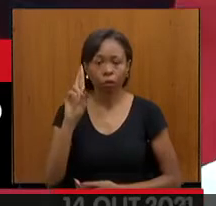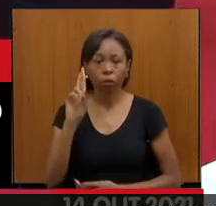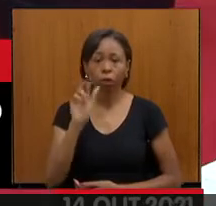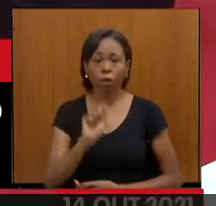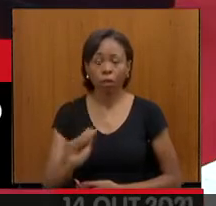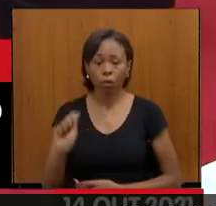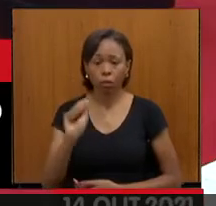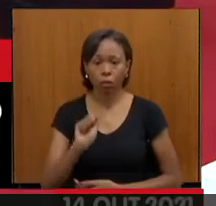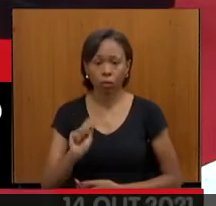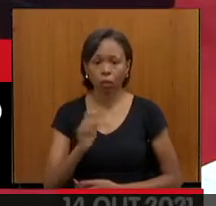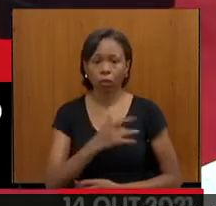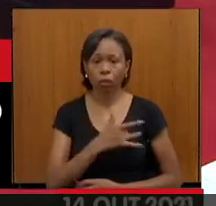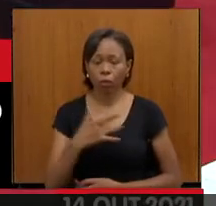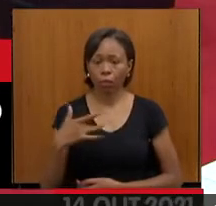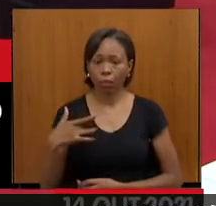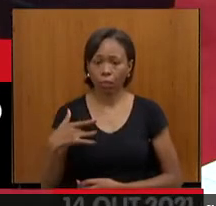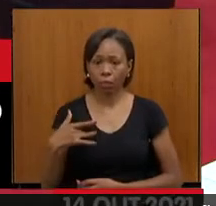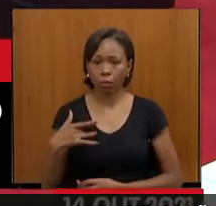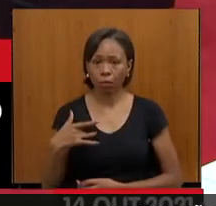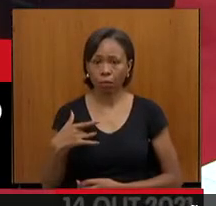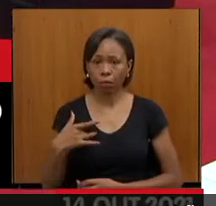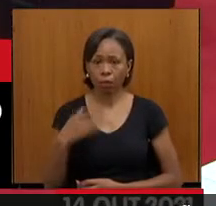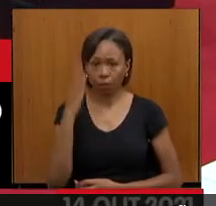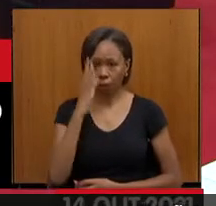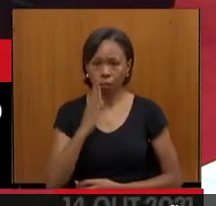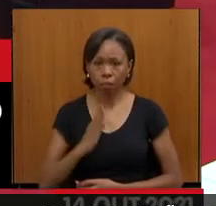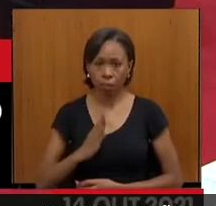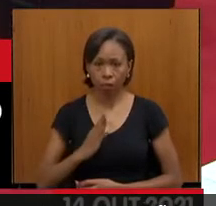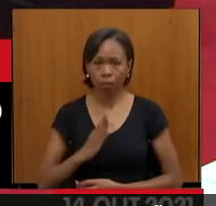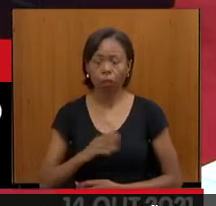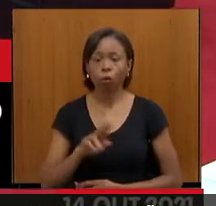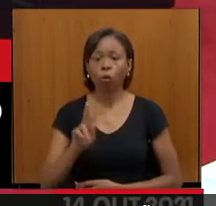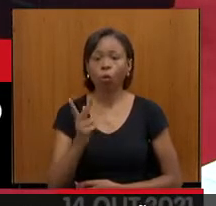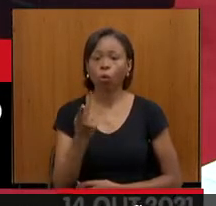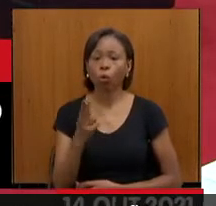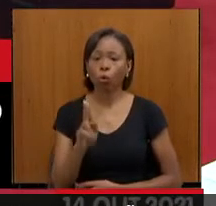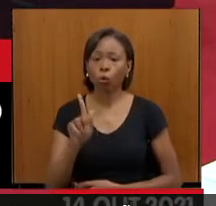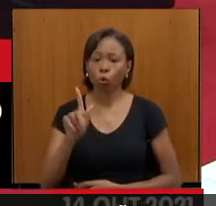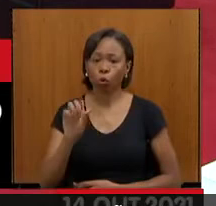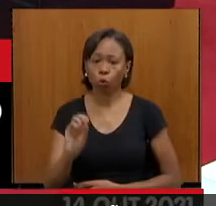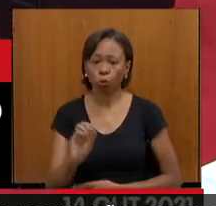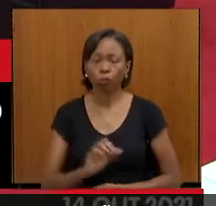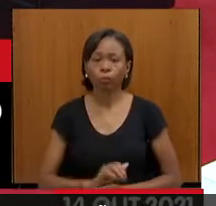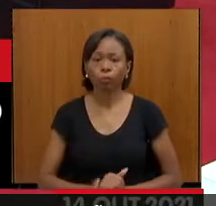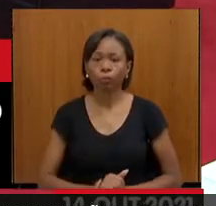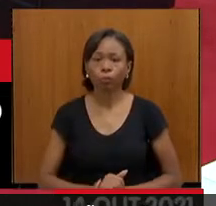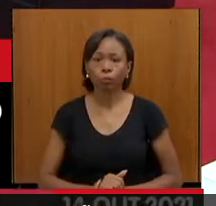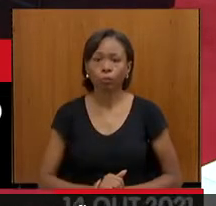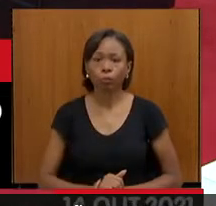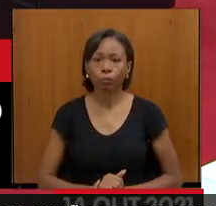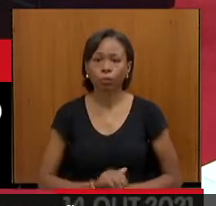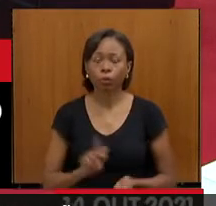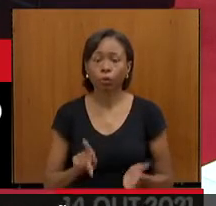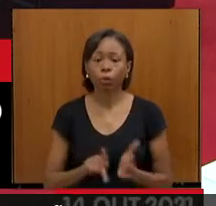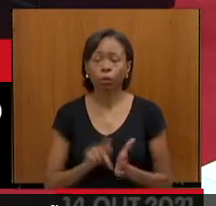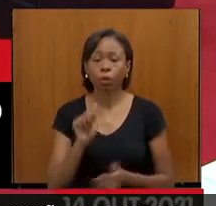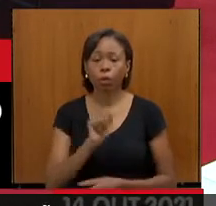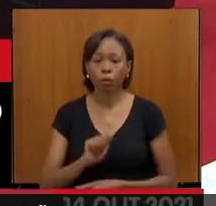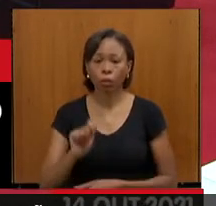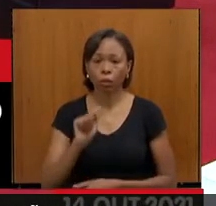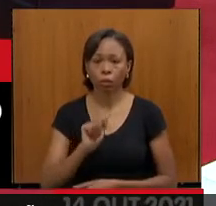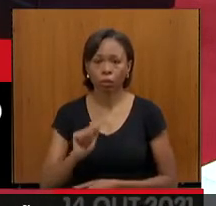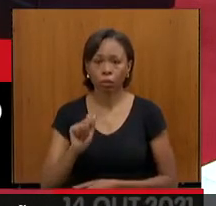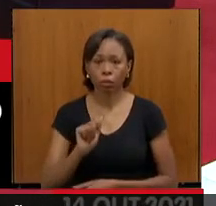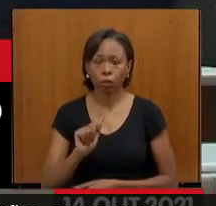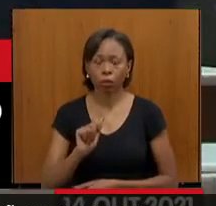Medicina Intensiva Brasileira, AMIG, Hugo Urbano, senhor membro da Associação Brasileira de Engenharia Clínica,